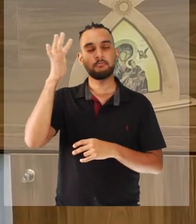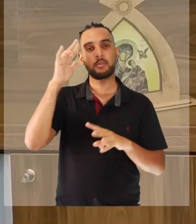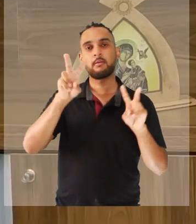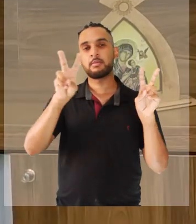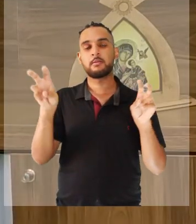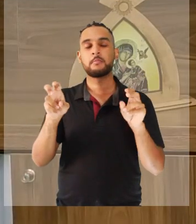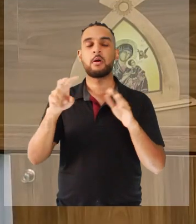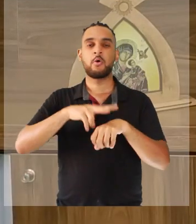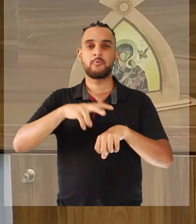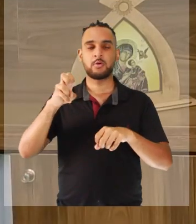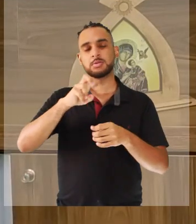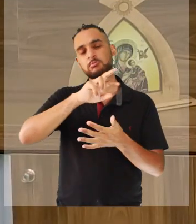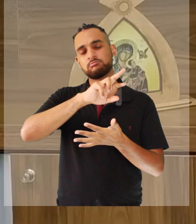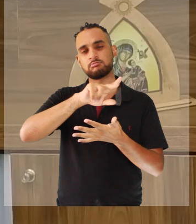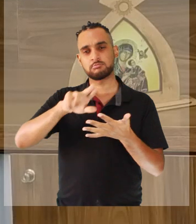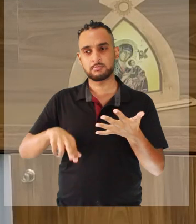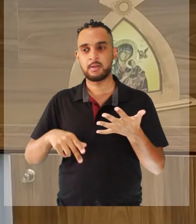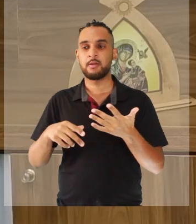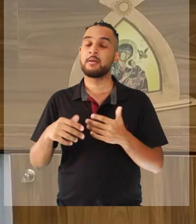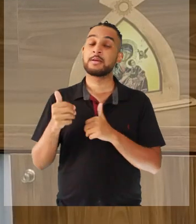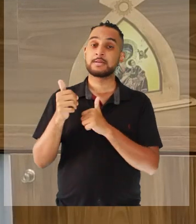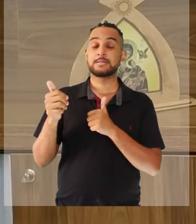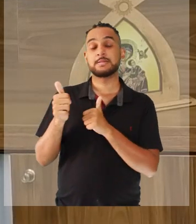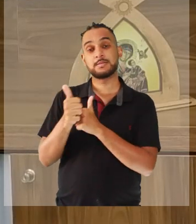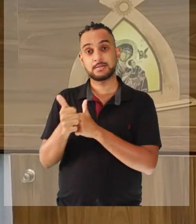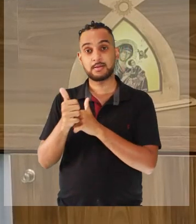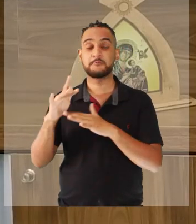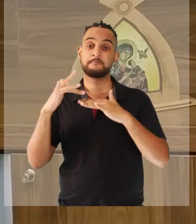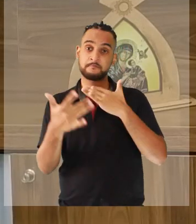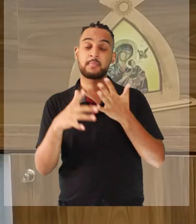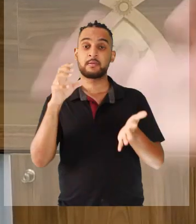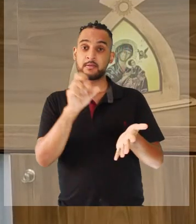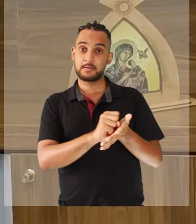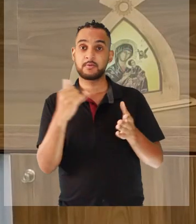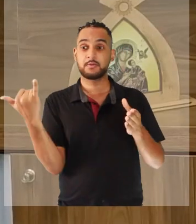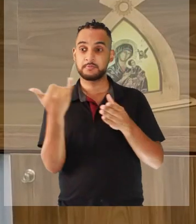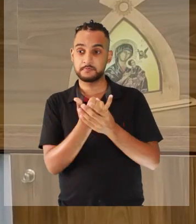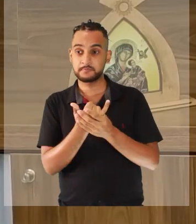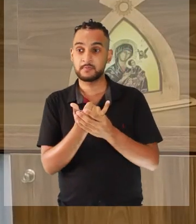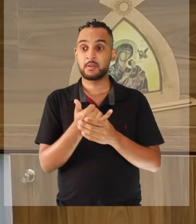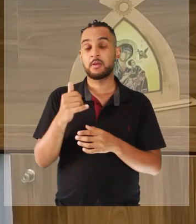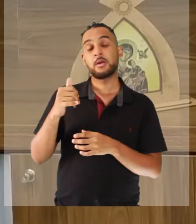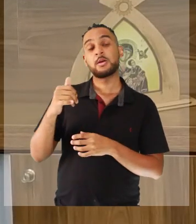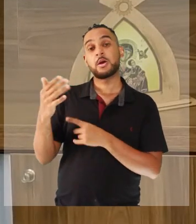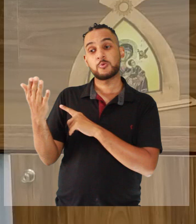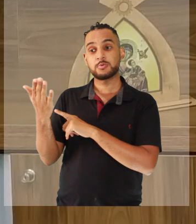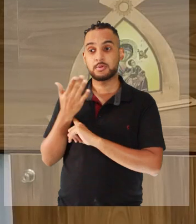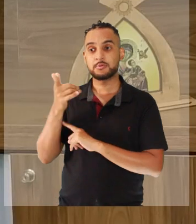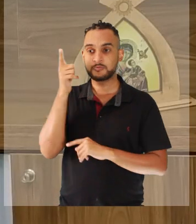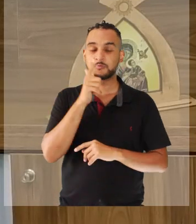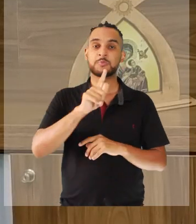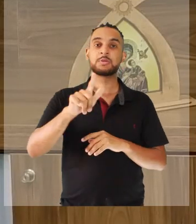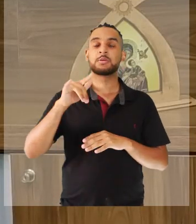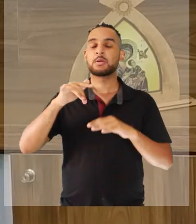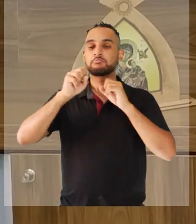E para continuar a seguir nessa reflexão, pensando na vocação em seus vários âmbitos, não deixe de seguir nossas redes